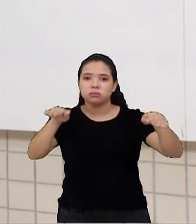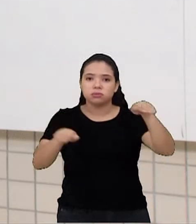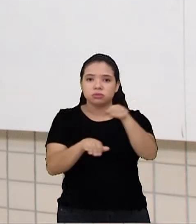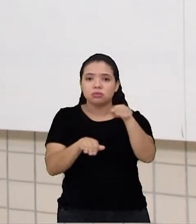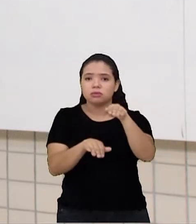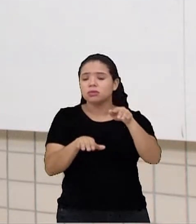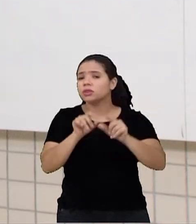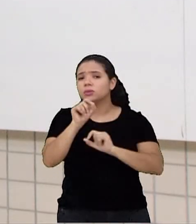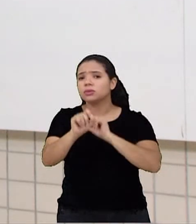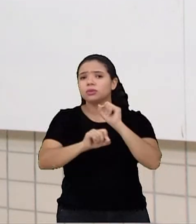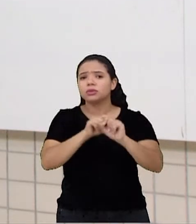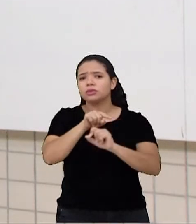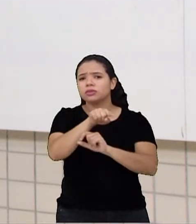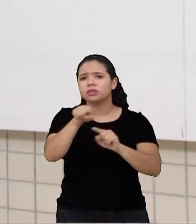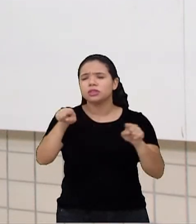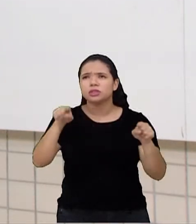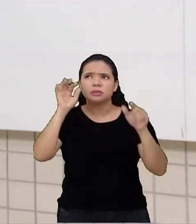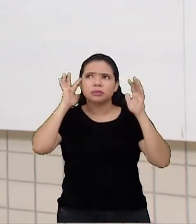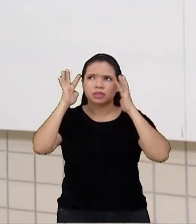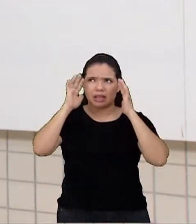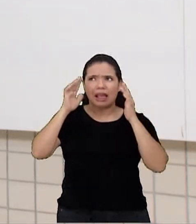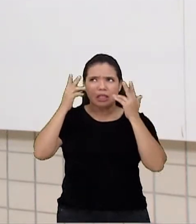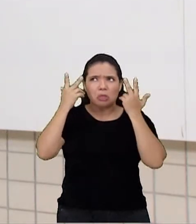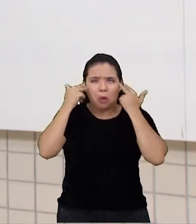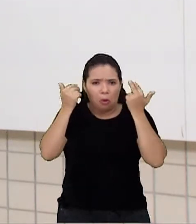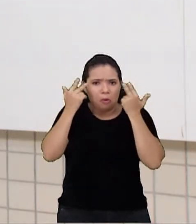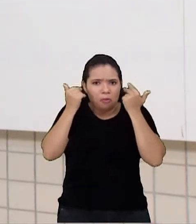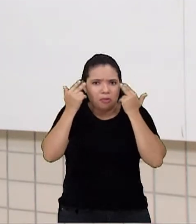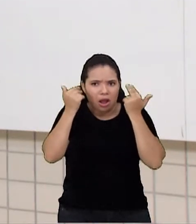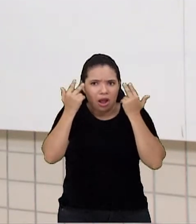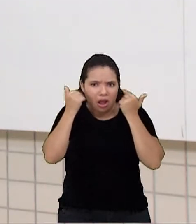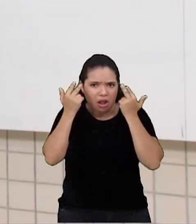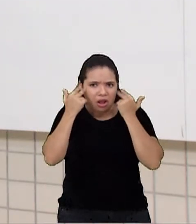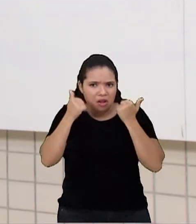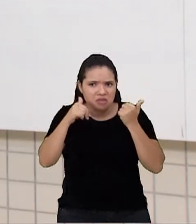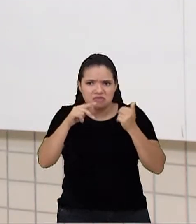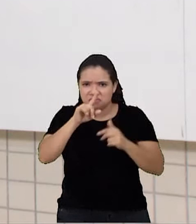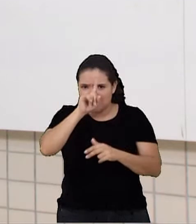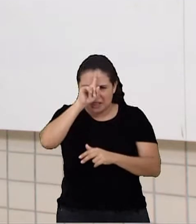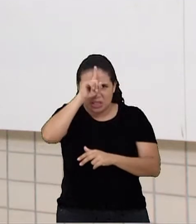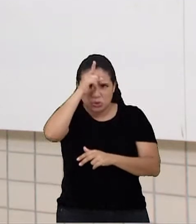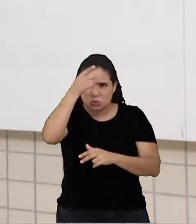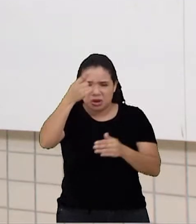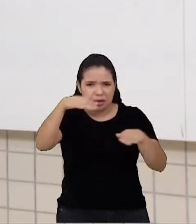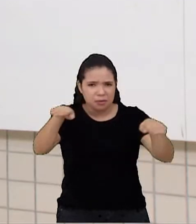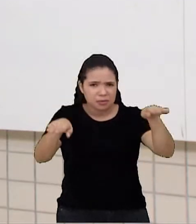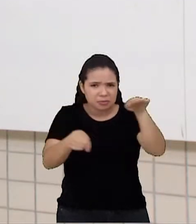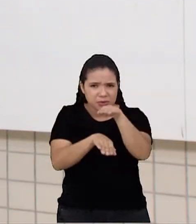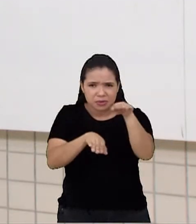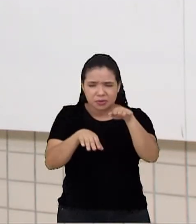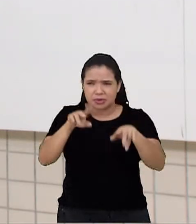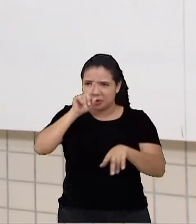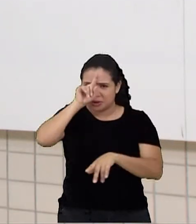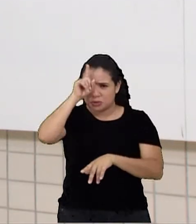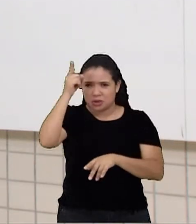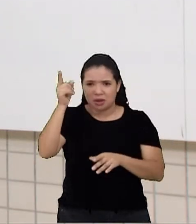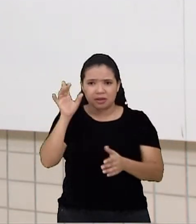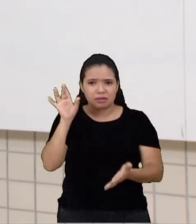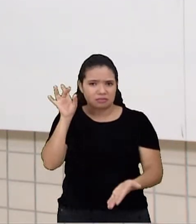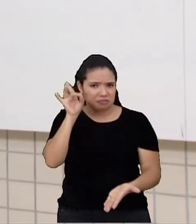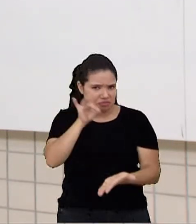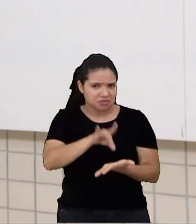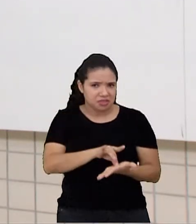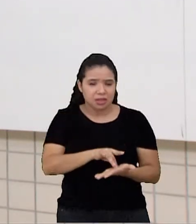você pensa sobre isso? Você acha natural ou você não acha natural? Você acha que essa realidade deveria ser